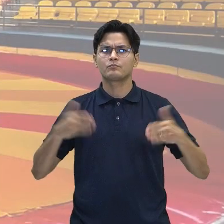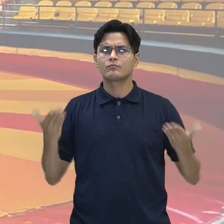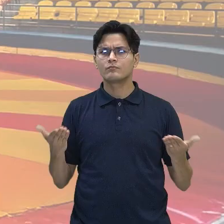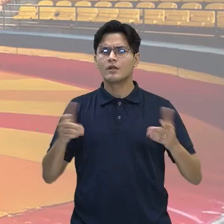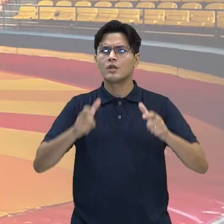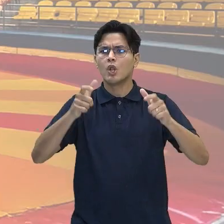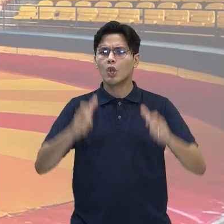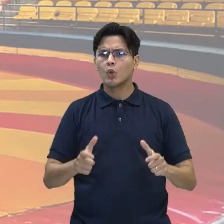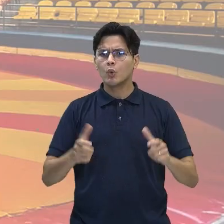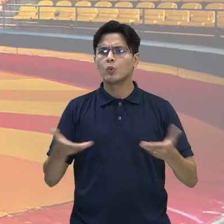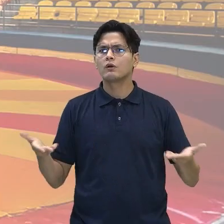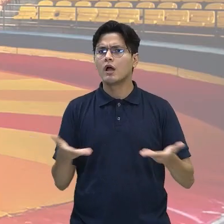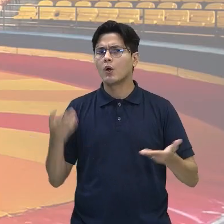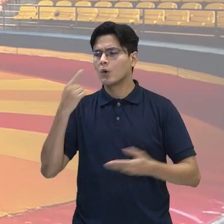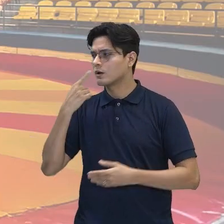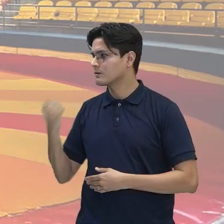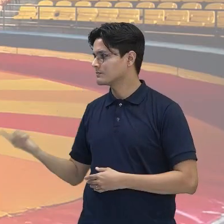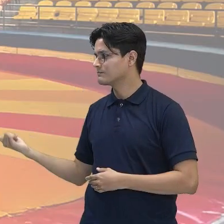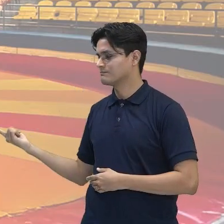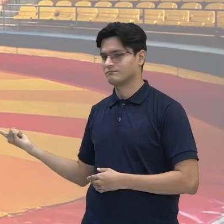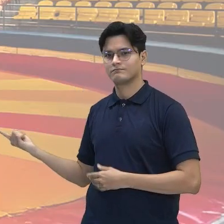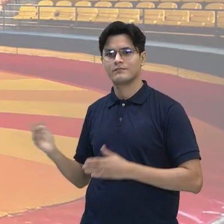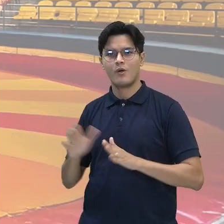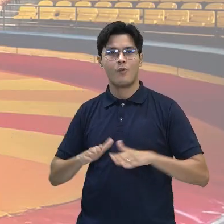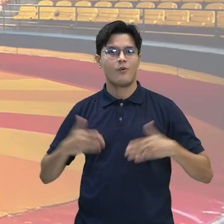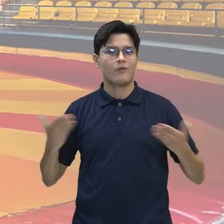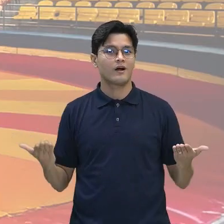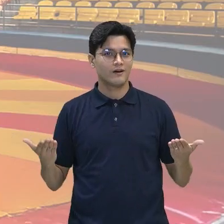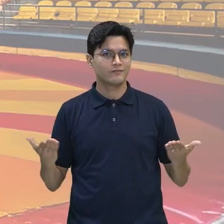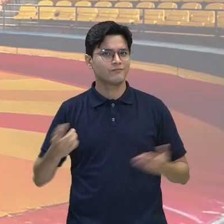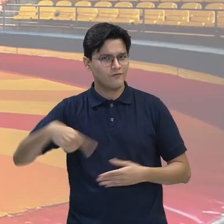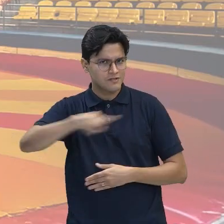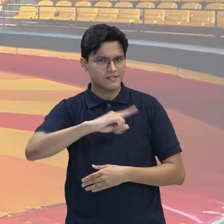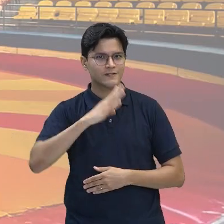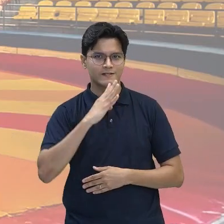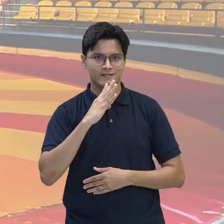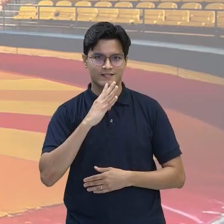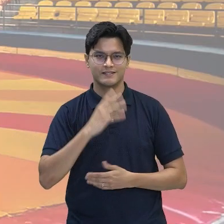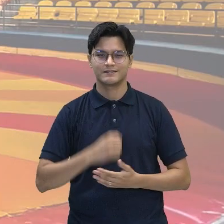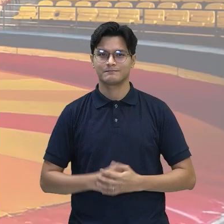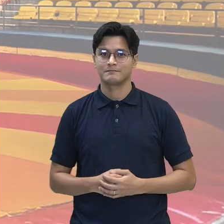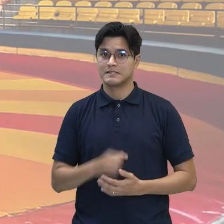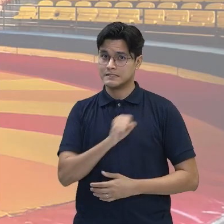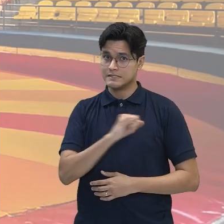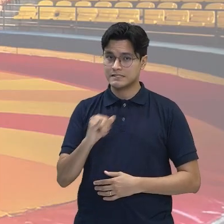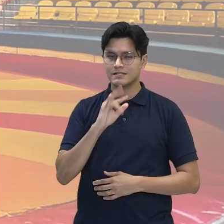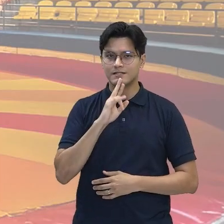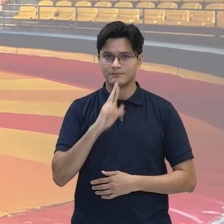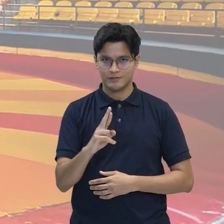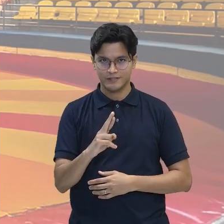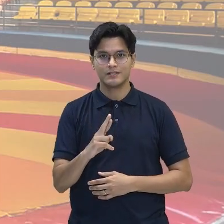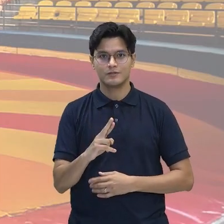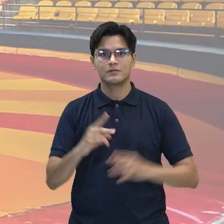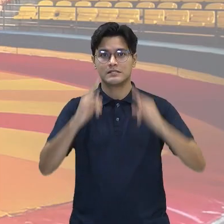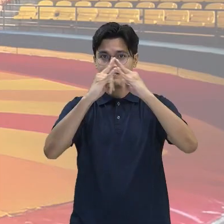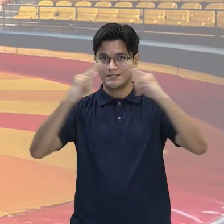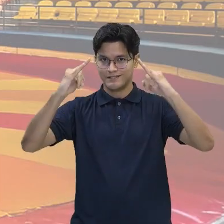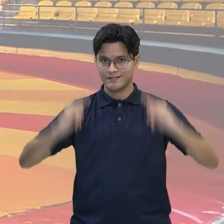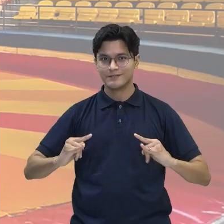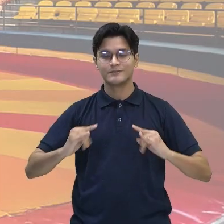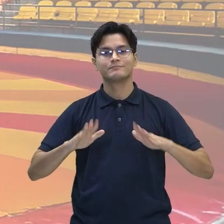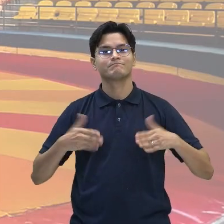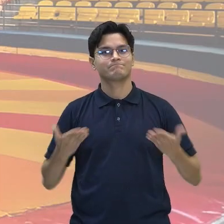eu estou? O que vocês têm a dizer? Quem falou circo, acertou.